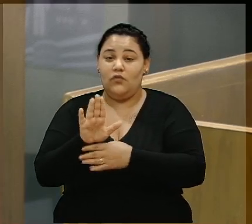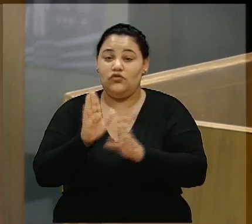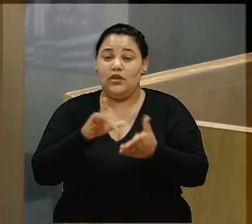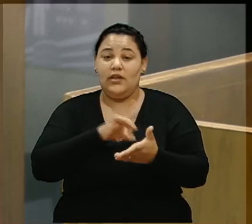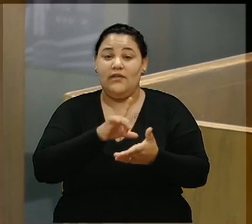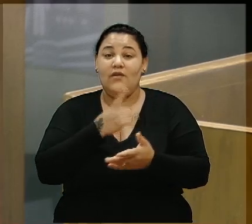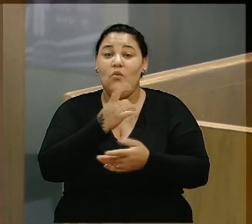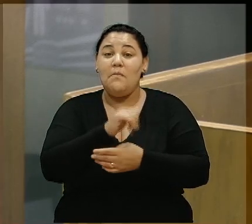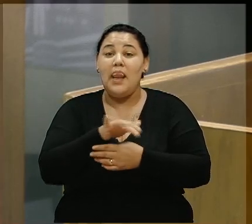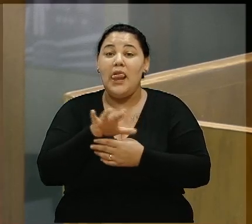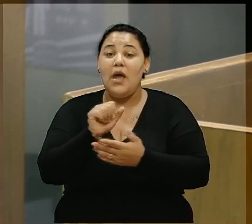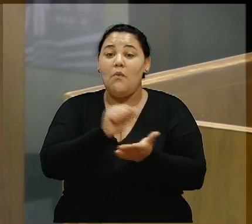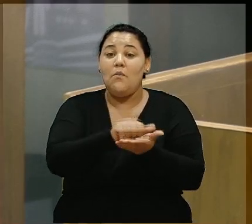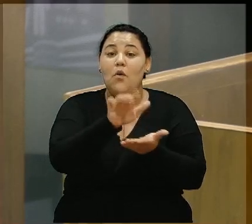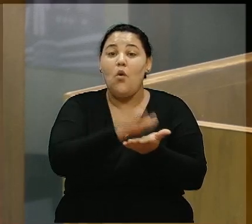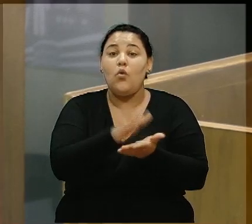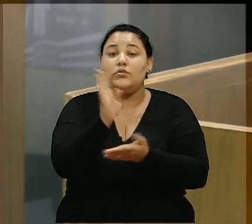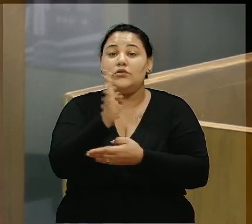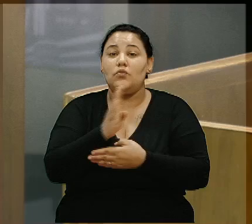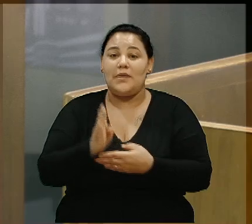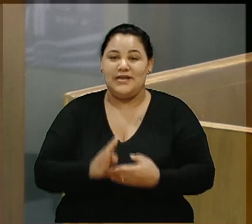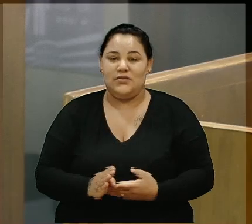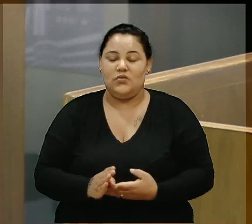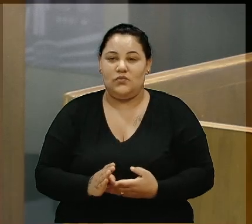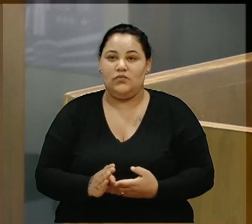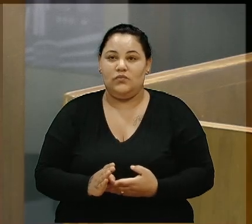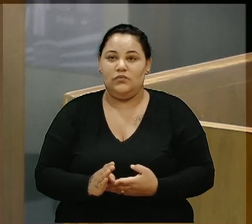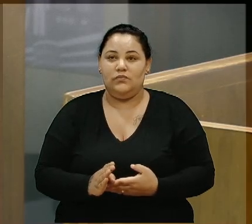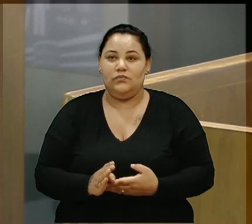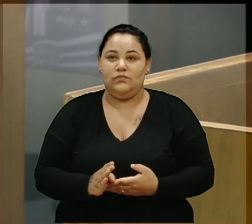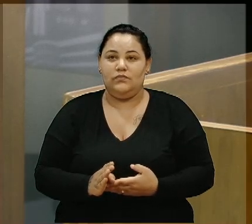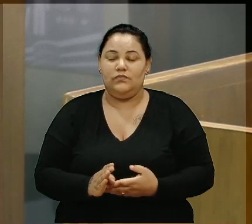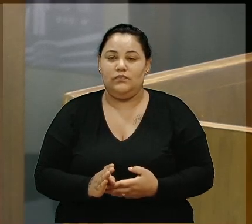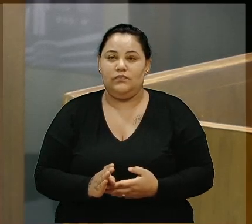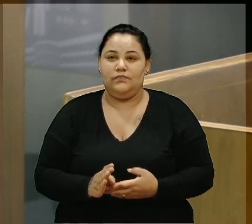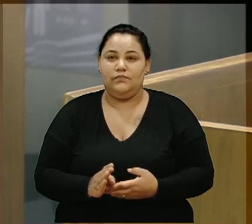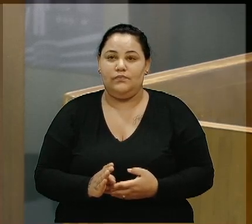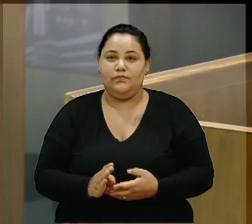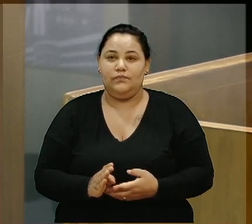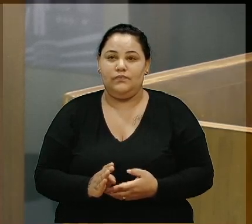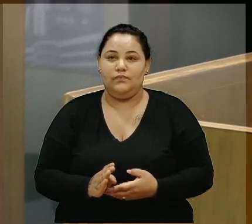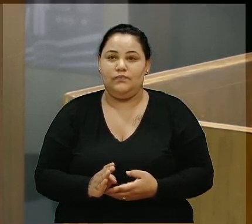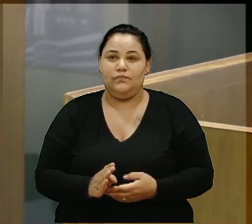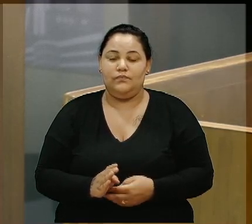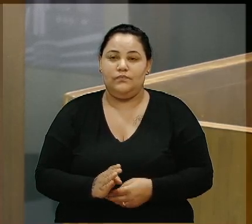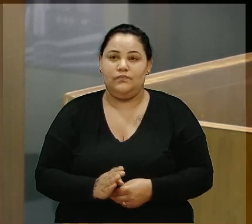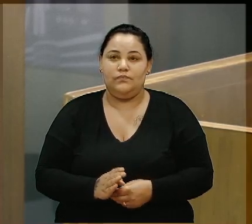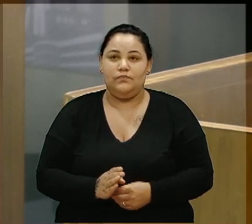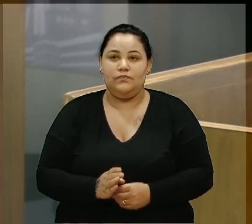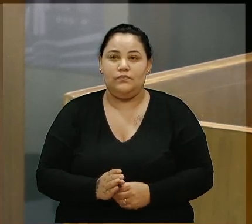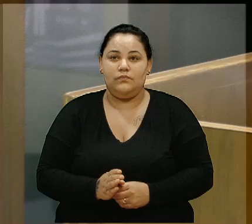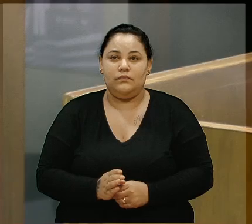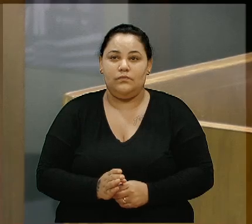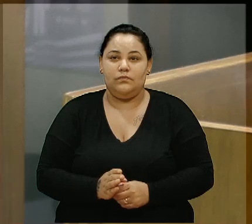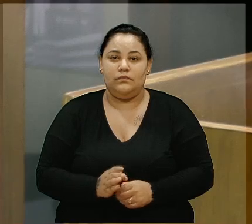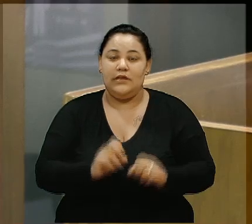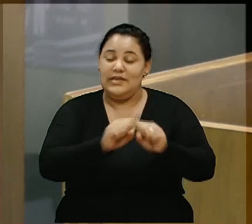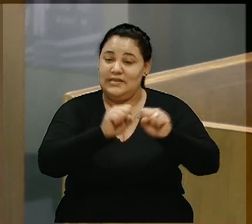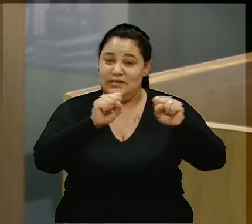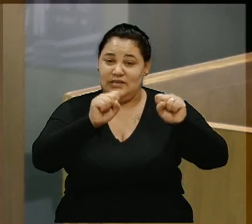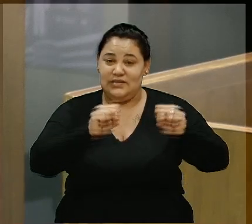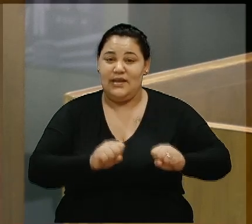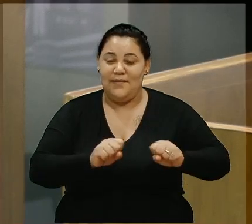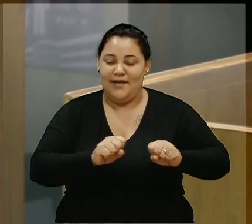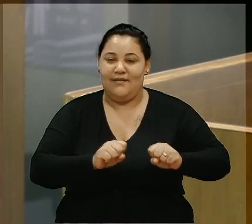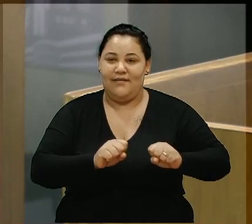Brasil. Mais de R$1 milhão de multa. Então, esse sistema é uma